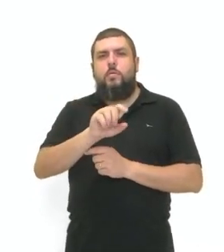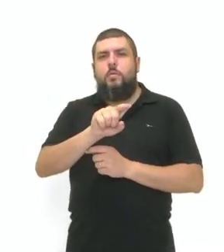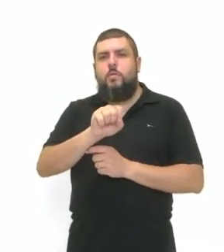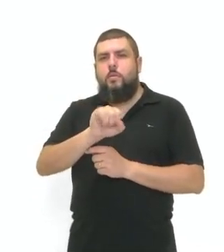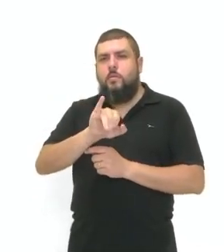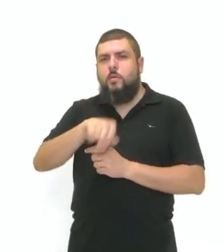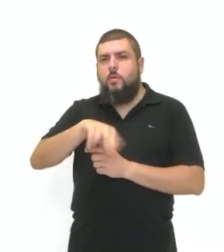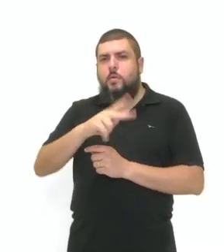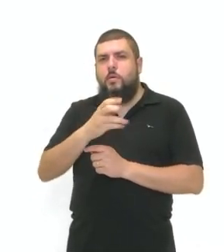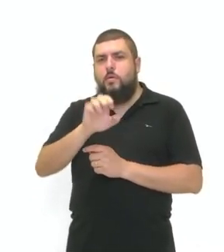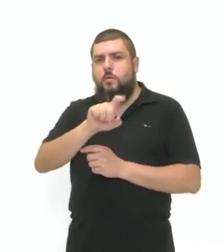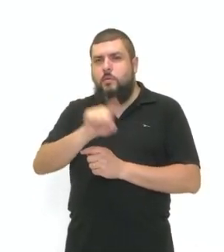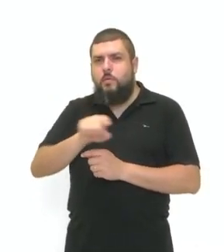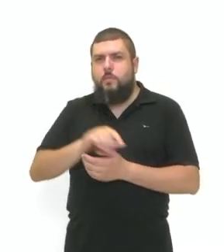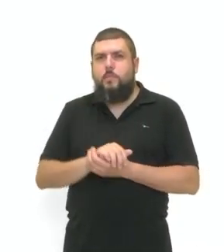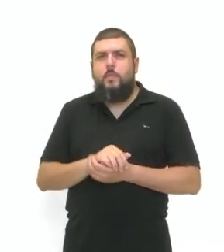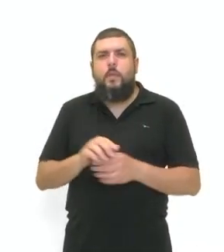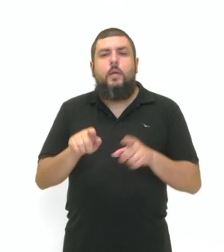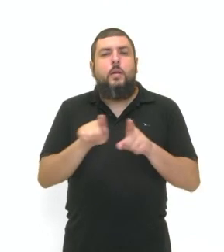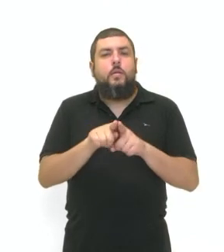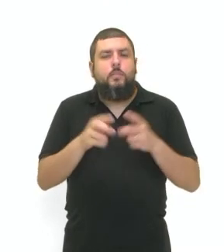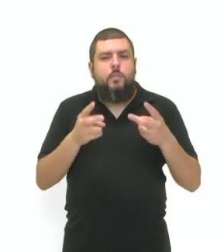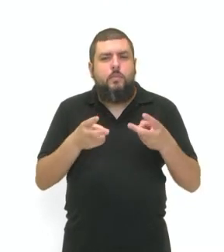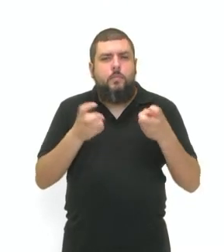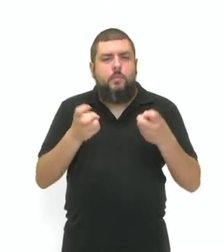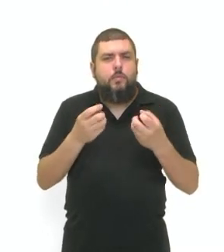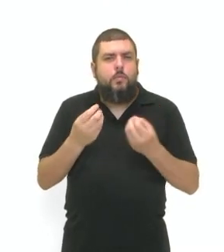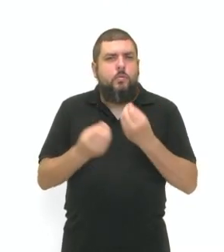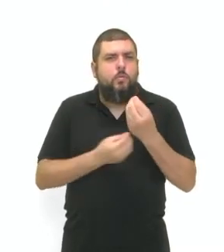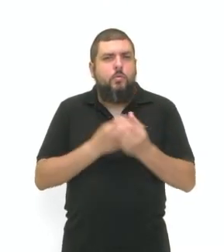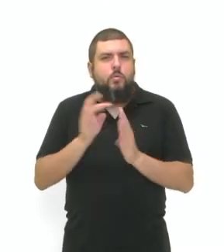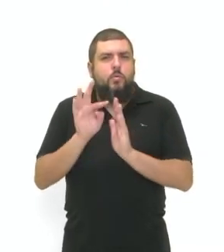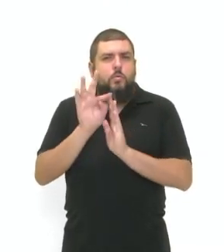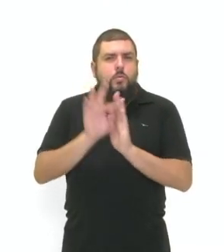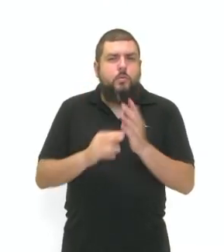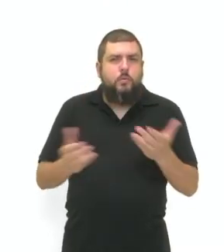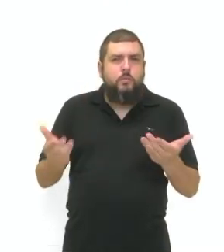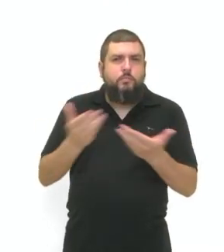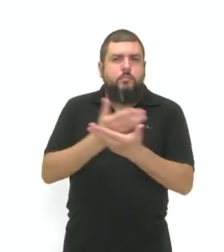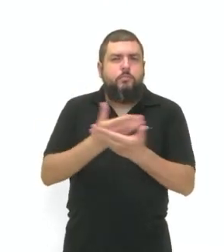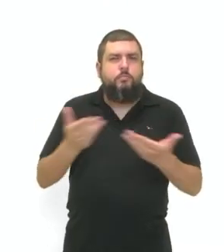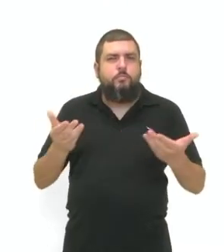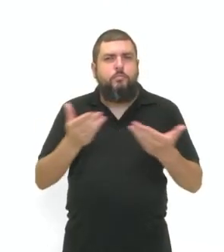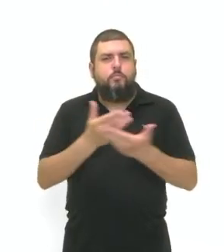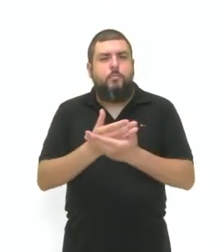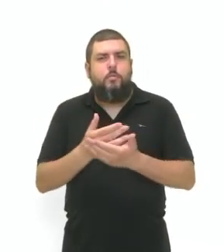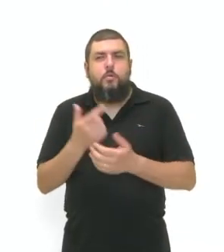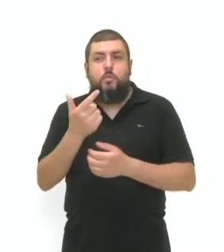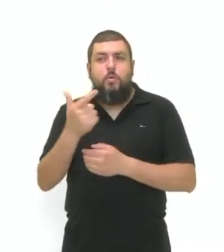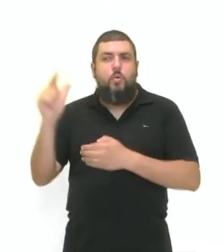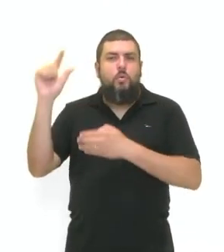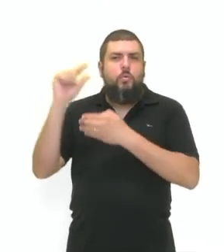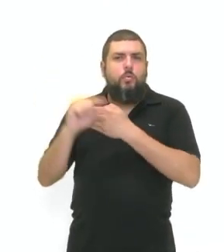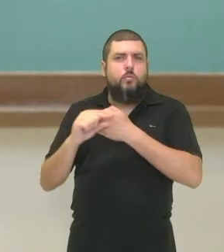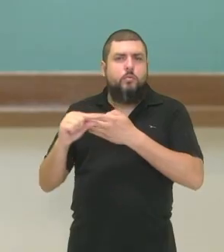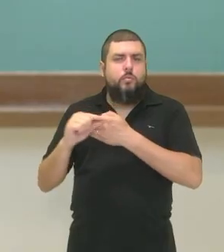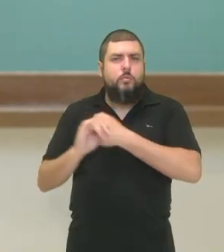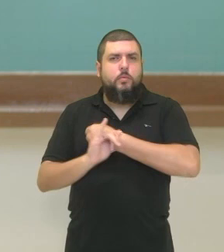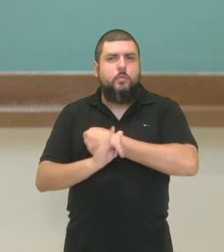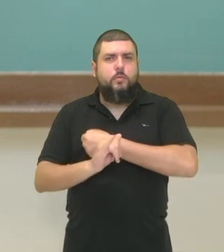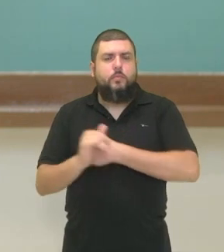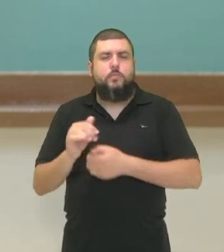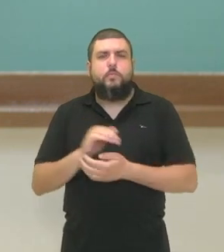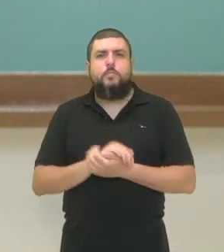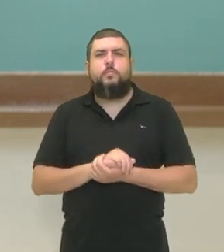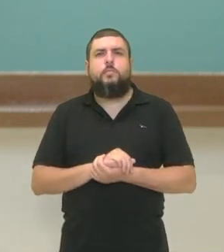Identificamos a intertextualidade presente na crônica pela relação de outros cronistas. Então, ele colocou os